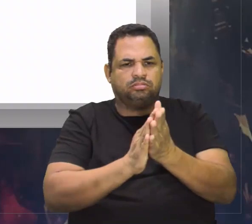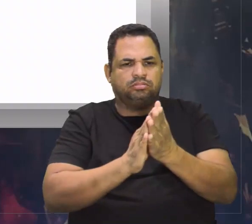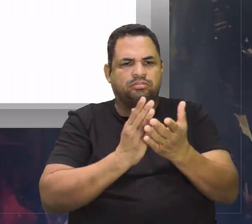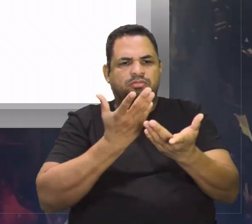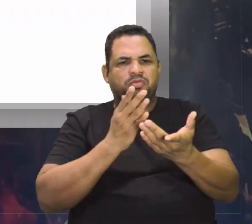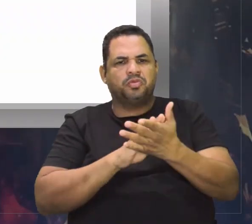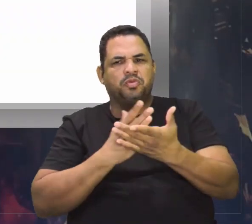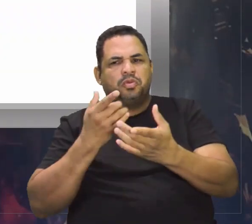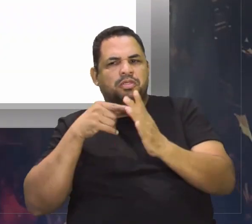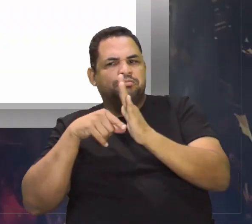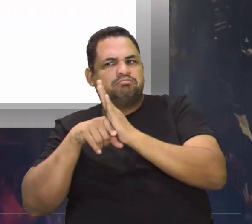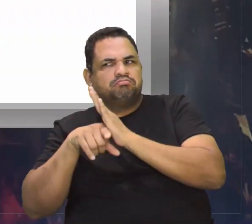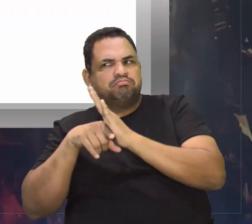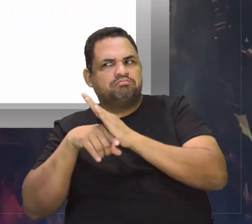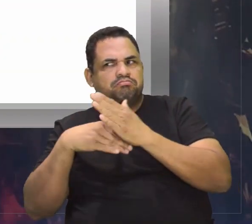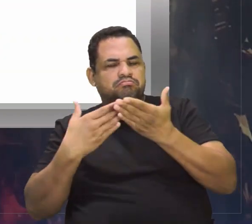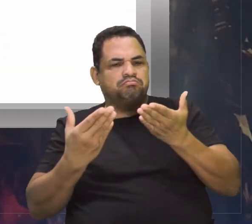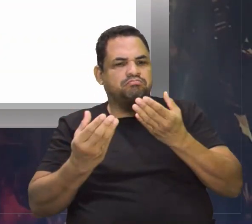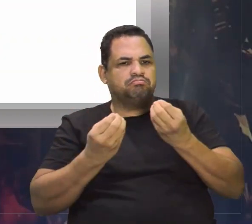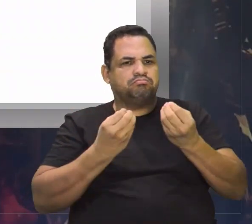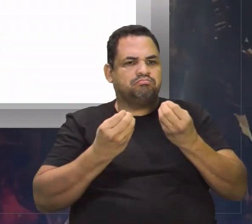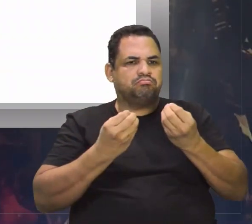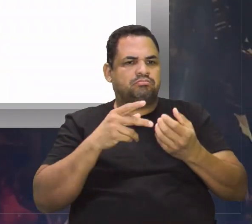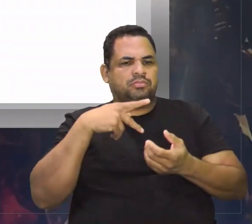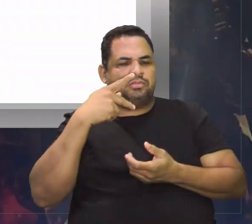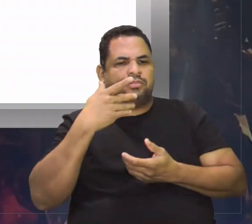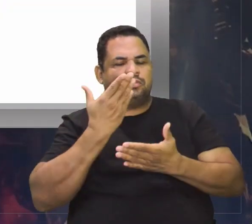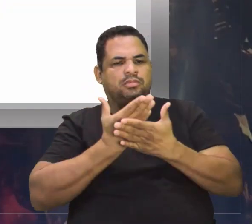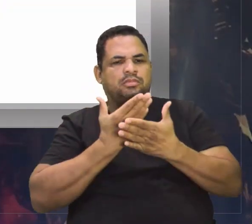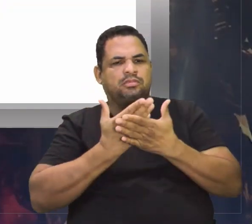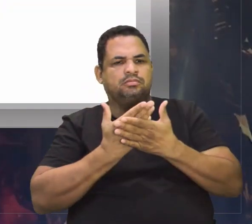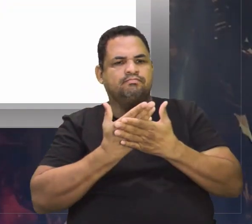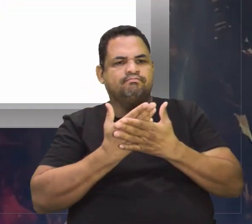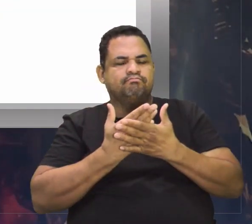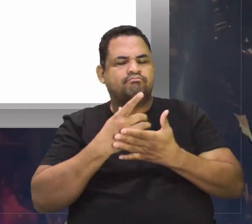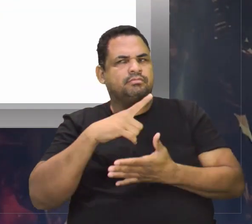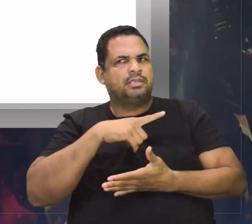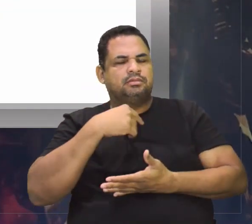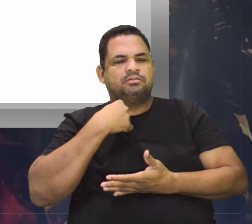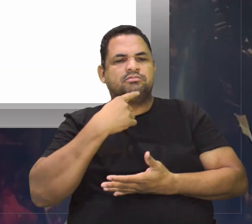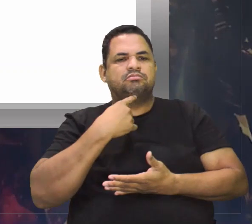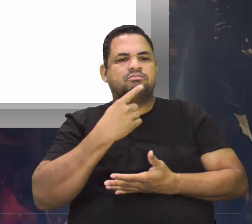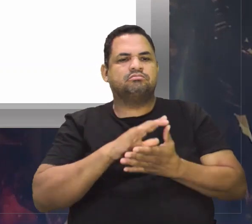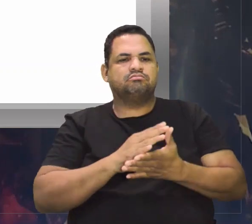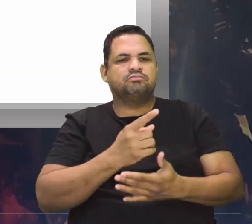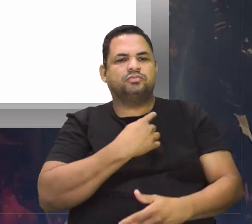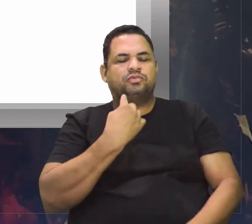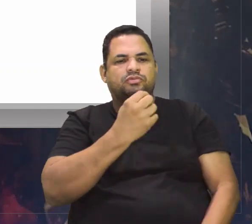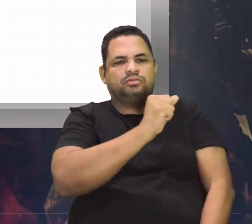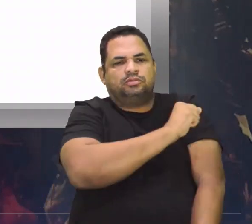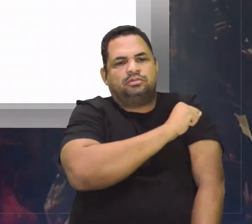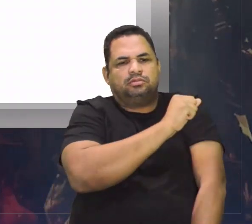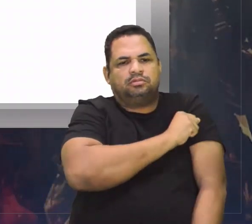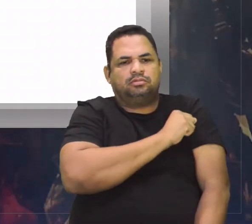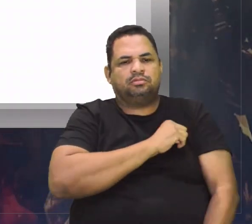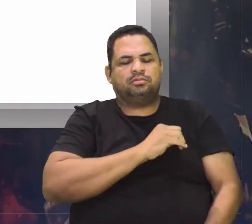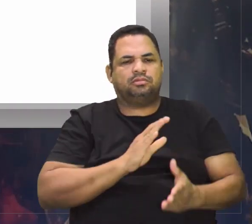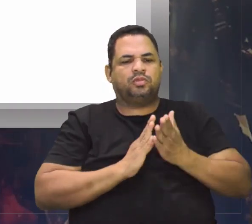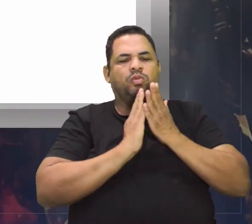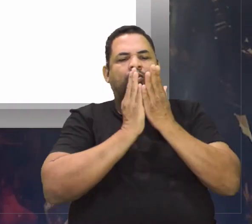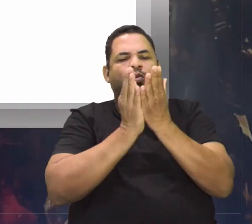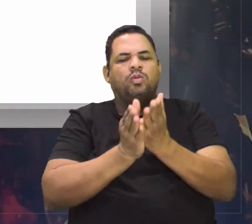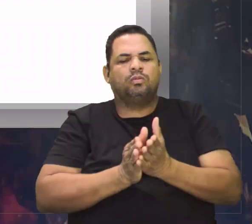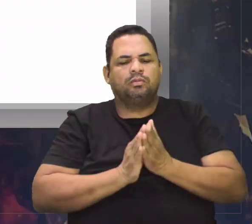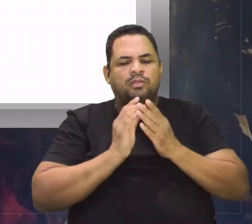Ela fazia esse apanhado, porque ela disse, eu falou na aula aí, mas ficou meio em dúvida aqui com o nosso aluno. As grandes